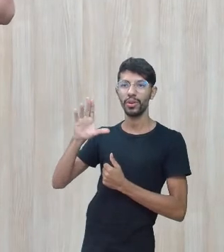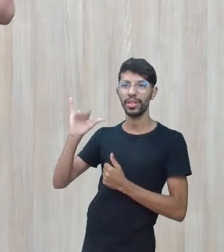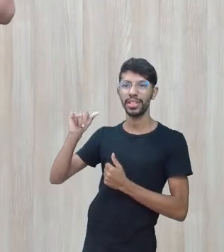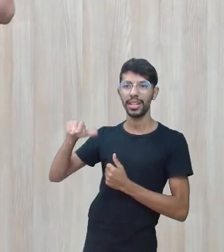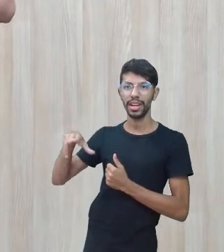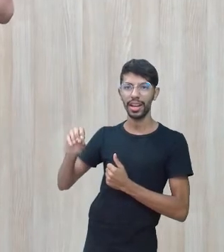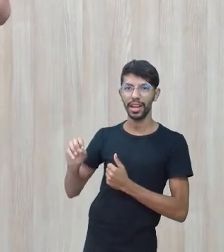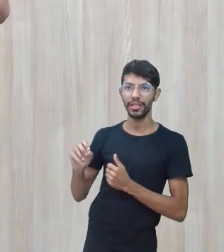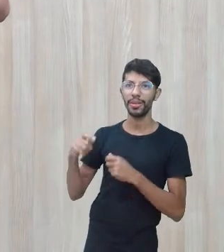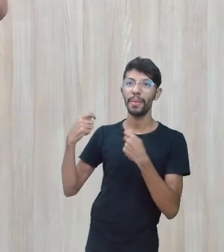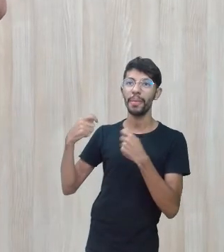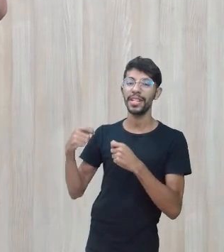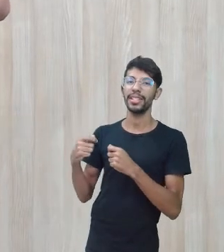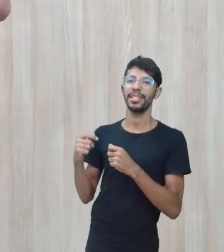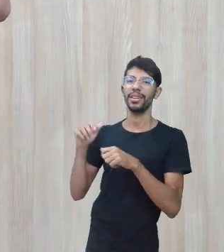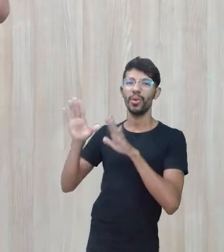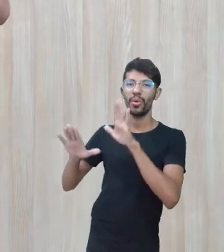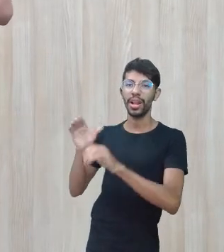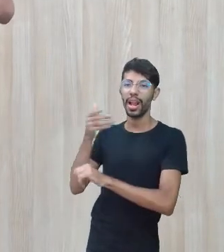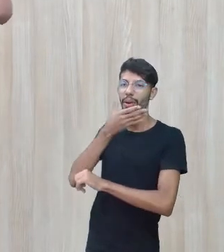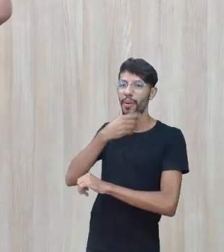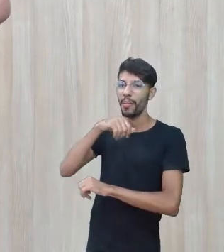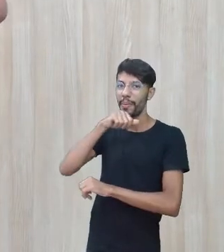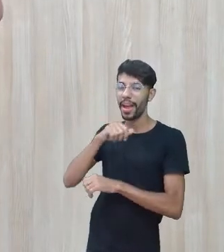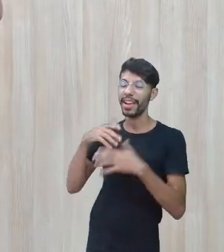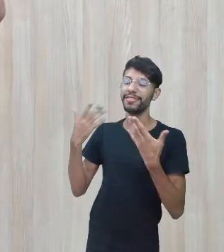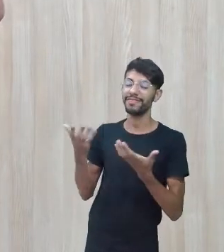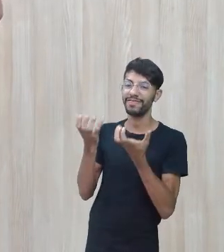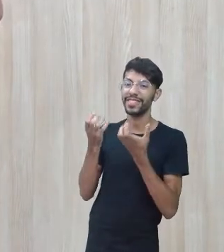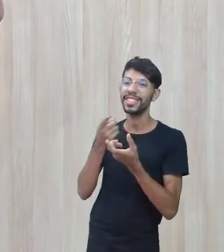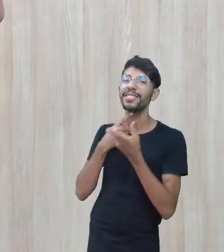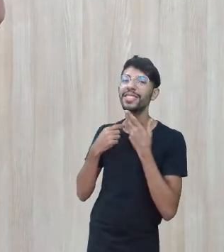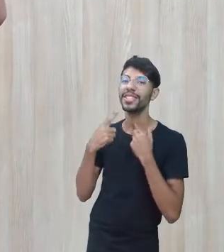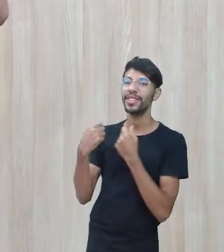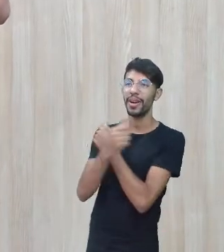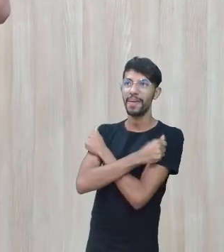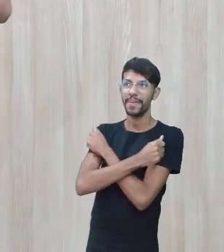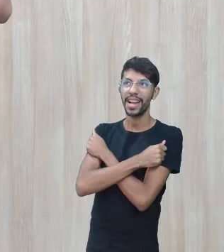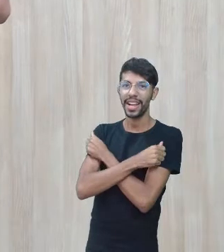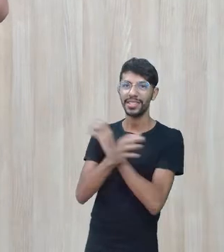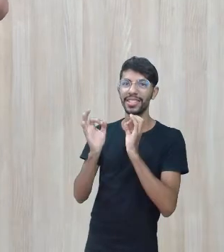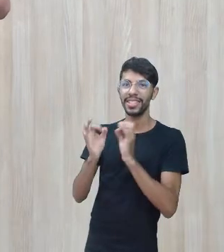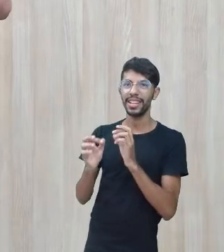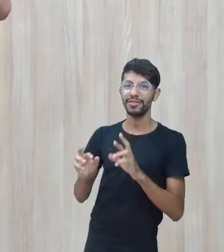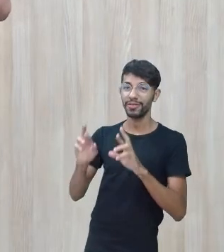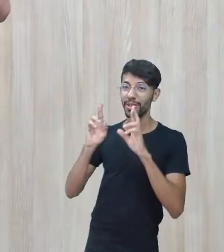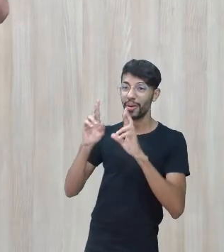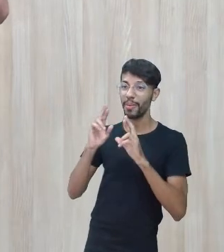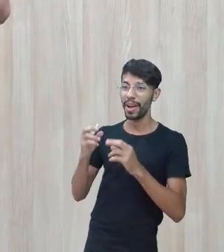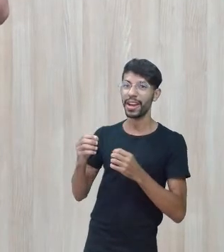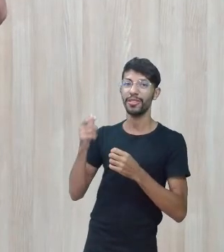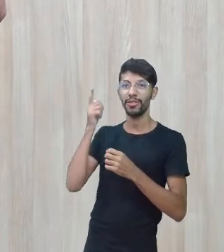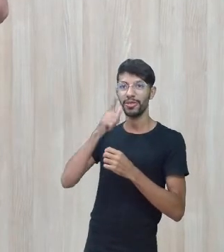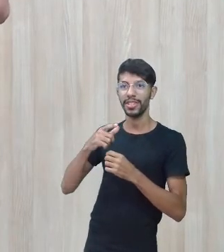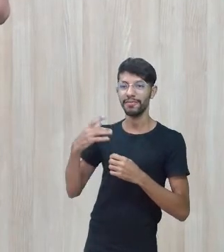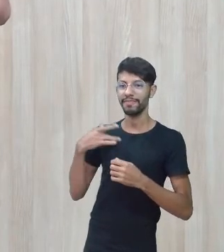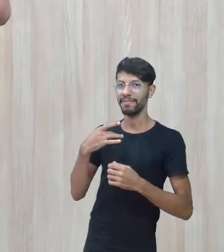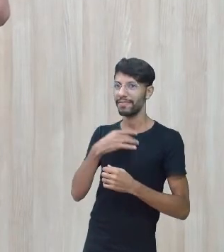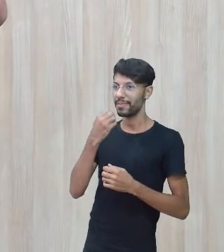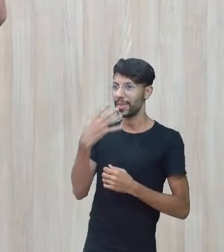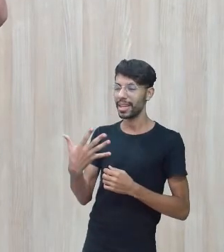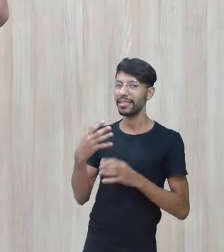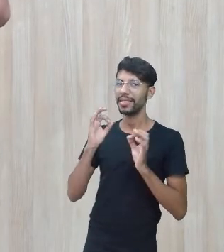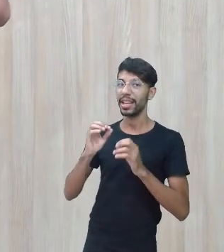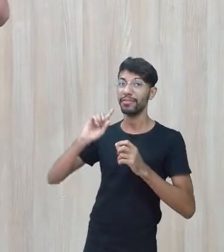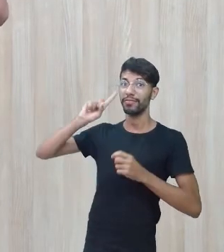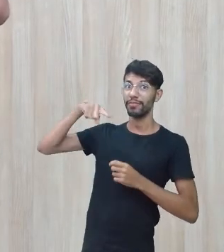para o seu Luciano pai, desejar ótima recuperação, tá certo? E na próxima semana o professor Luciano